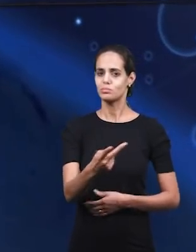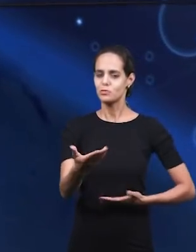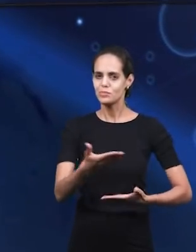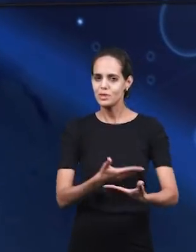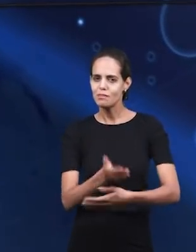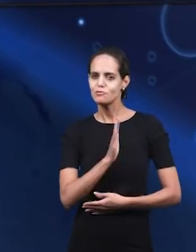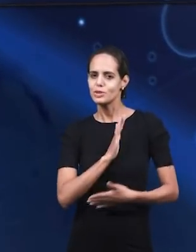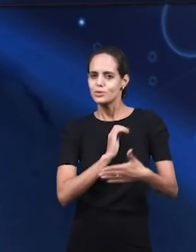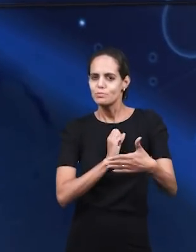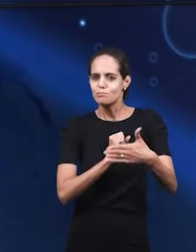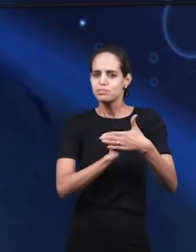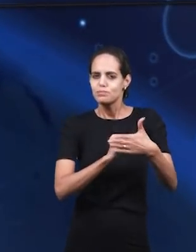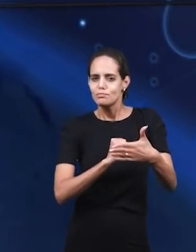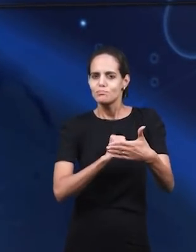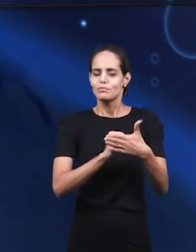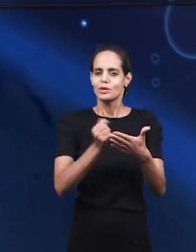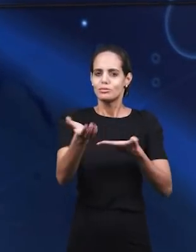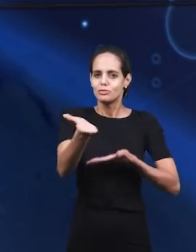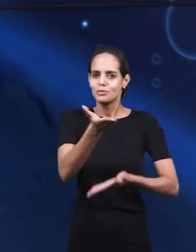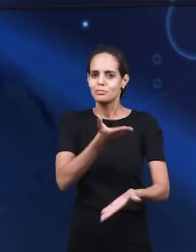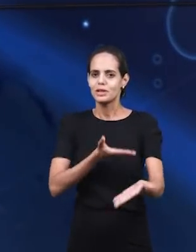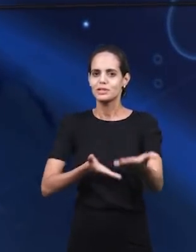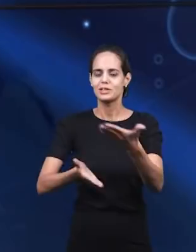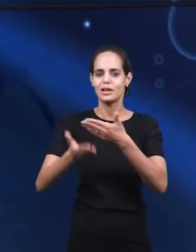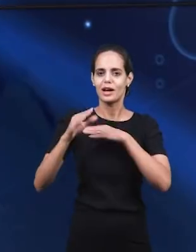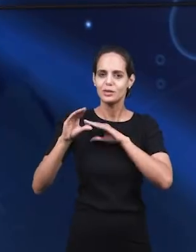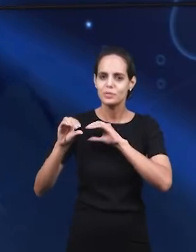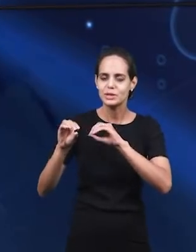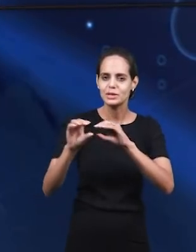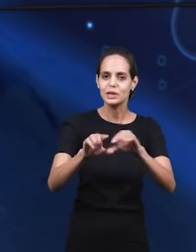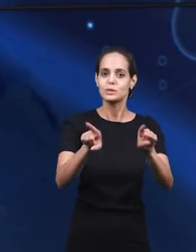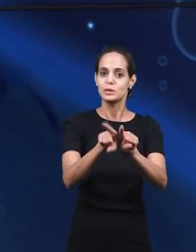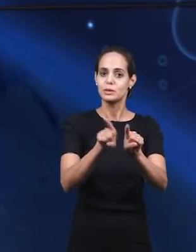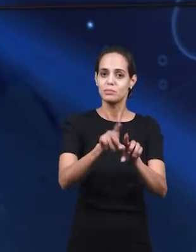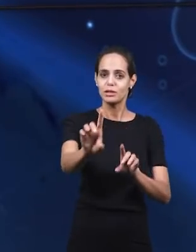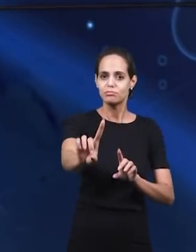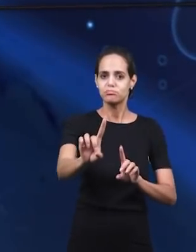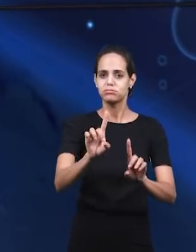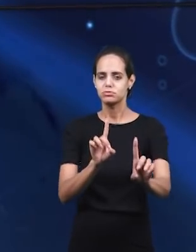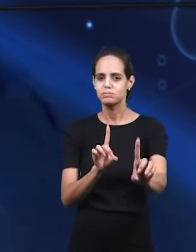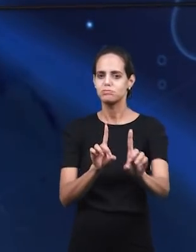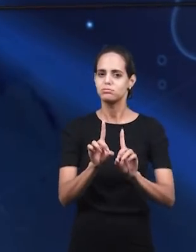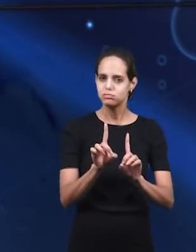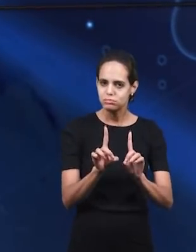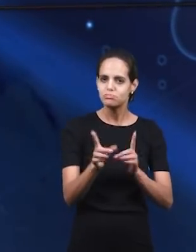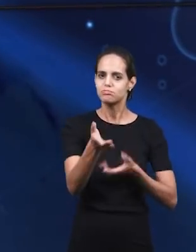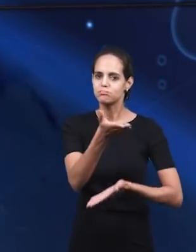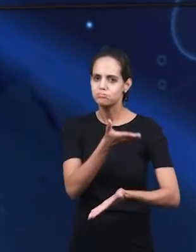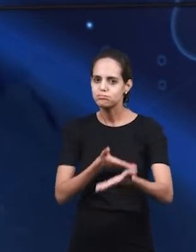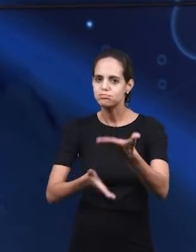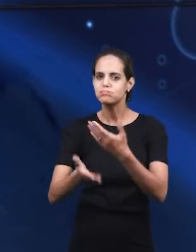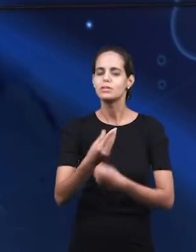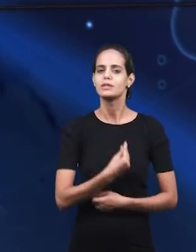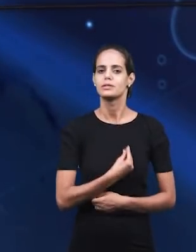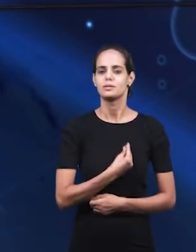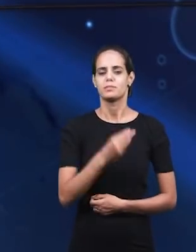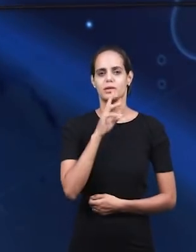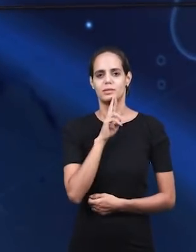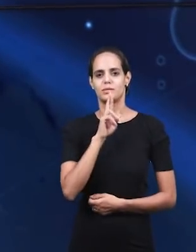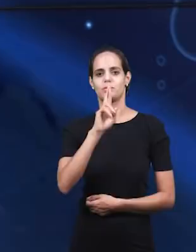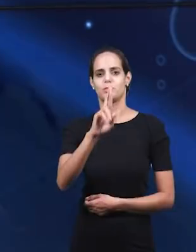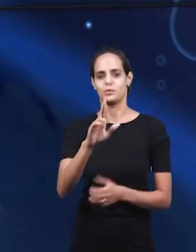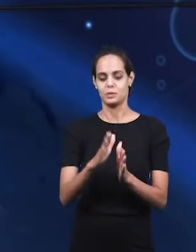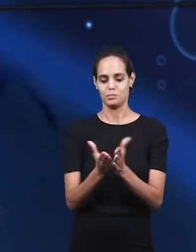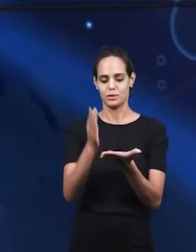em compartilhar dos ensinos e participar das respostas e aquilo que a palavra